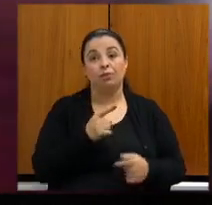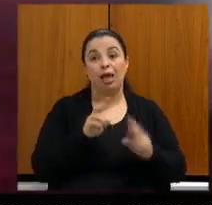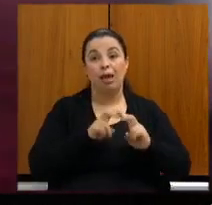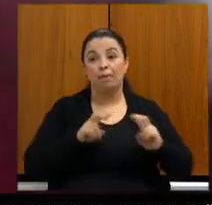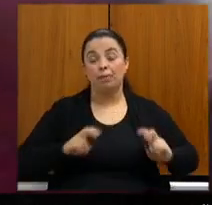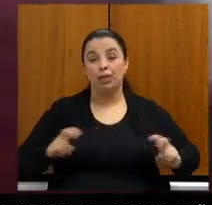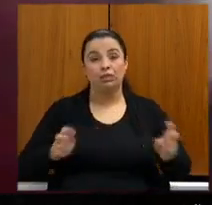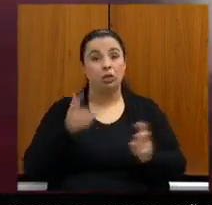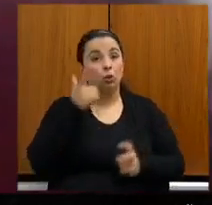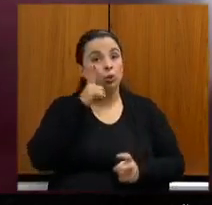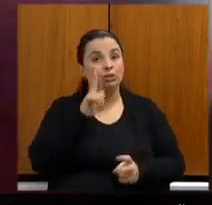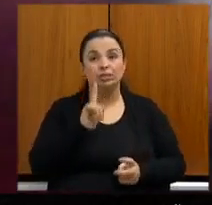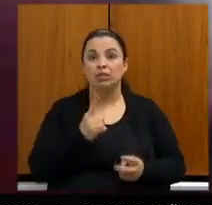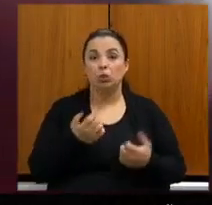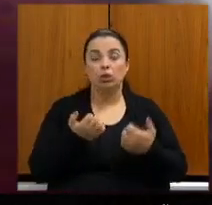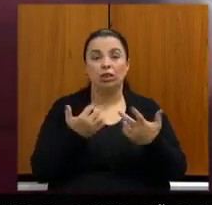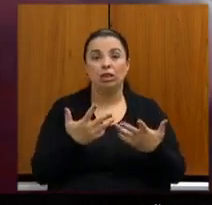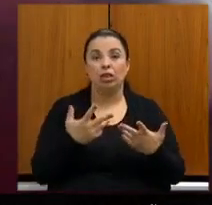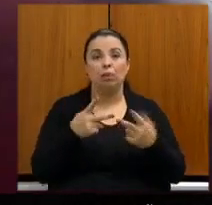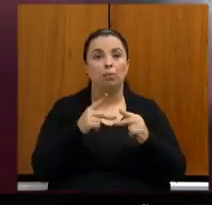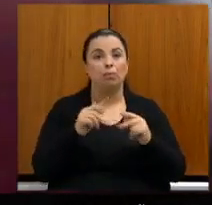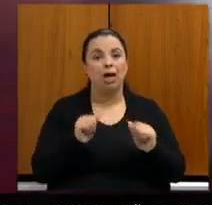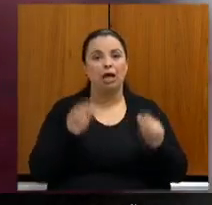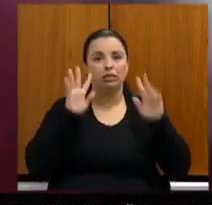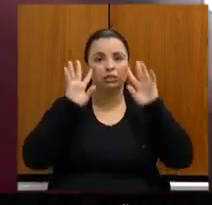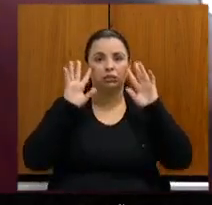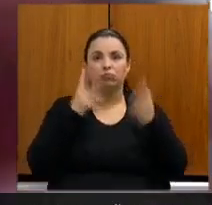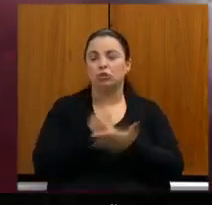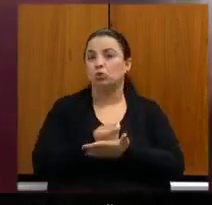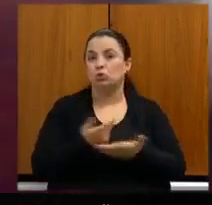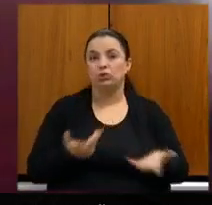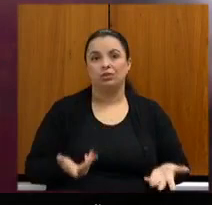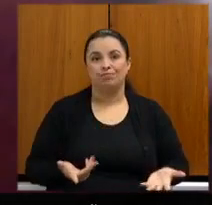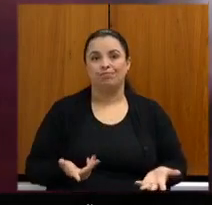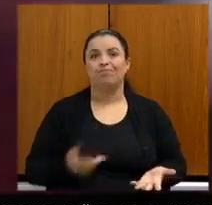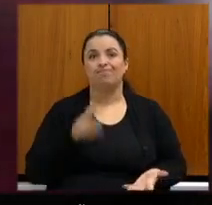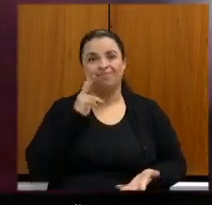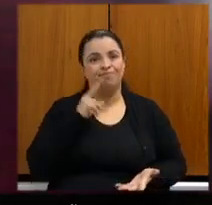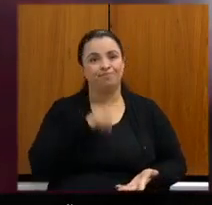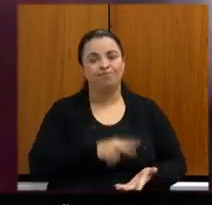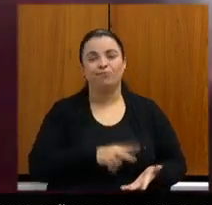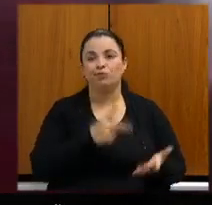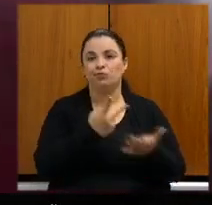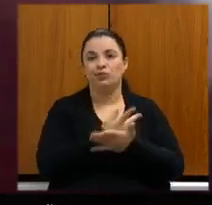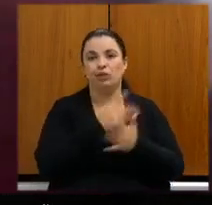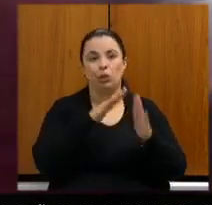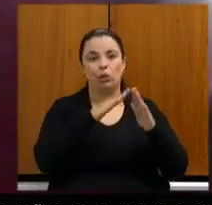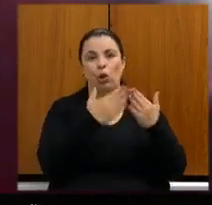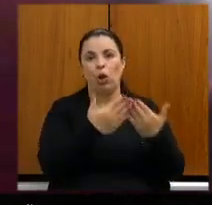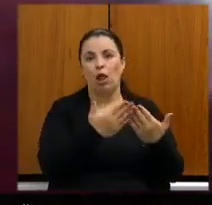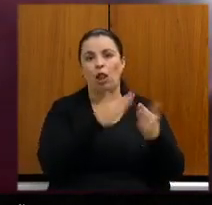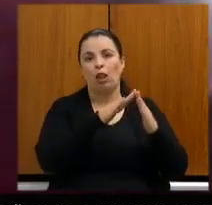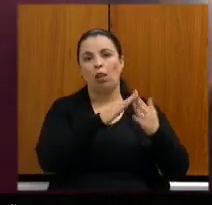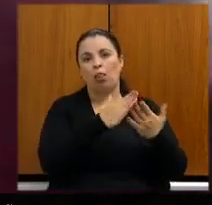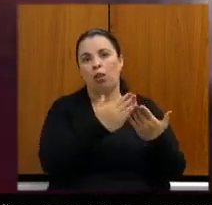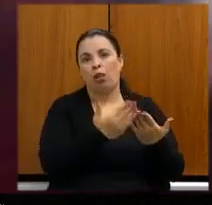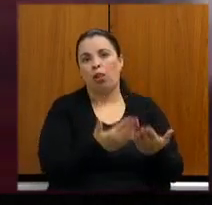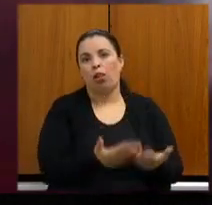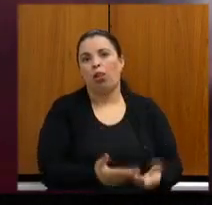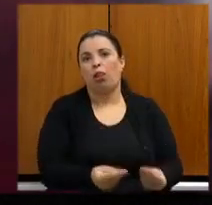solução pacífica para o caso né Nós temos uma escola sendo destruída né é